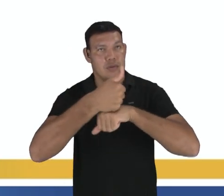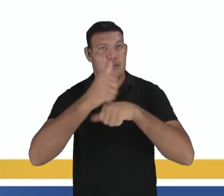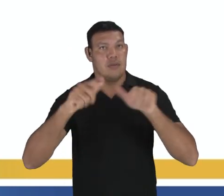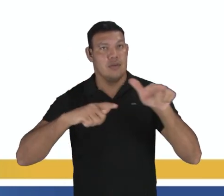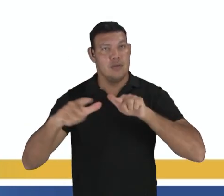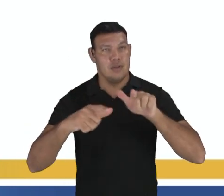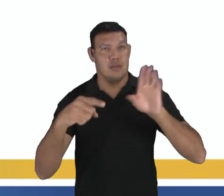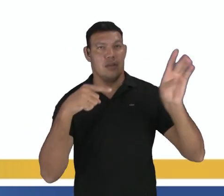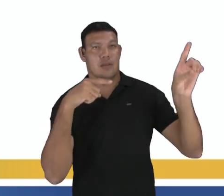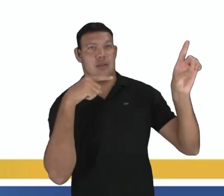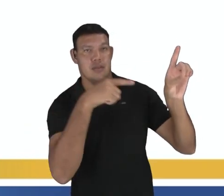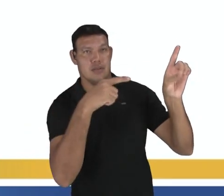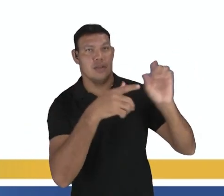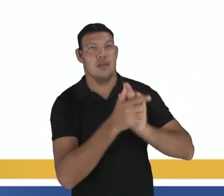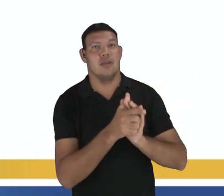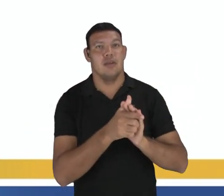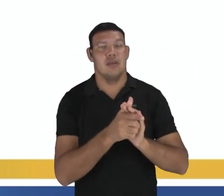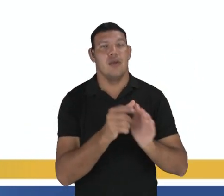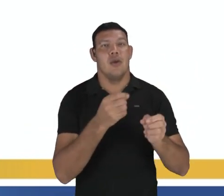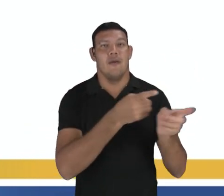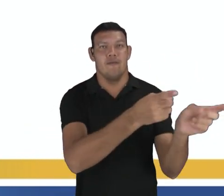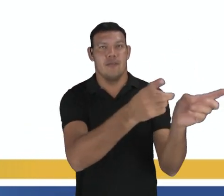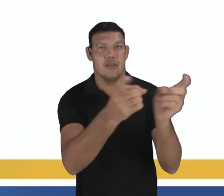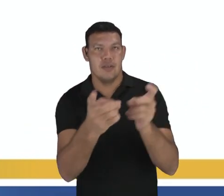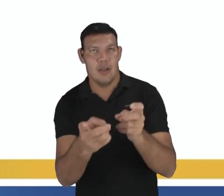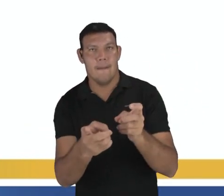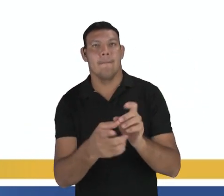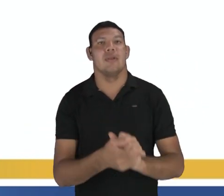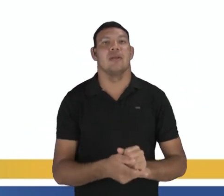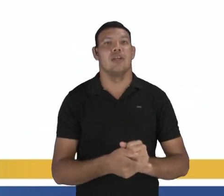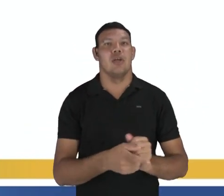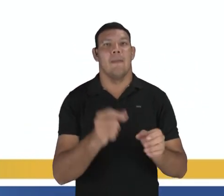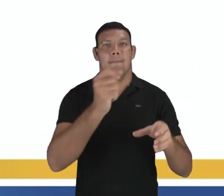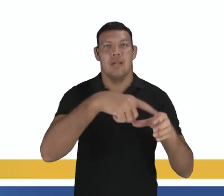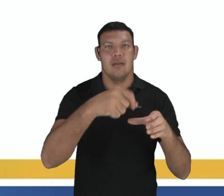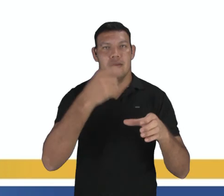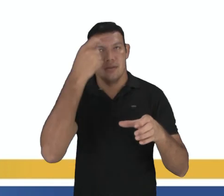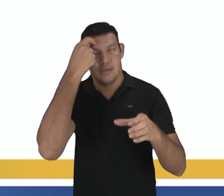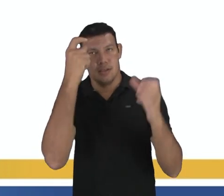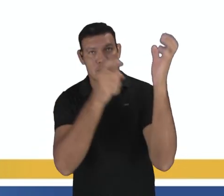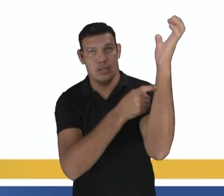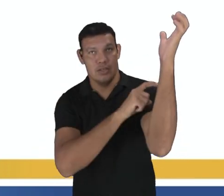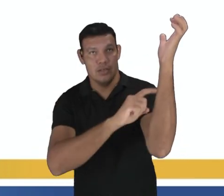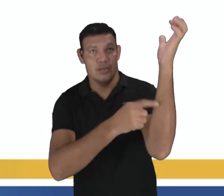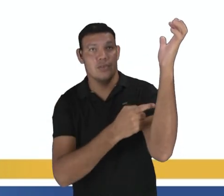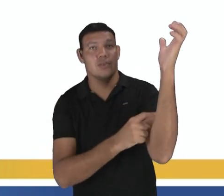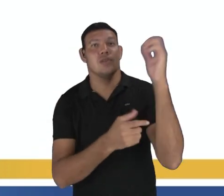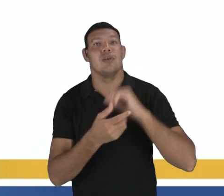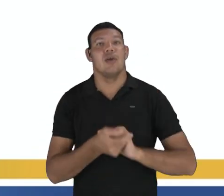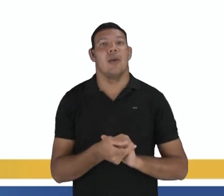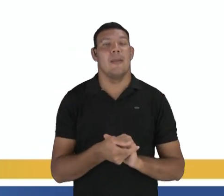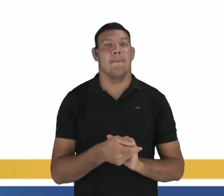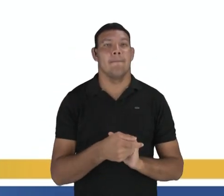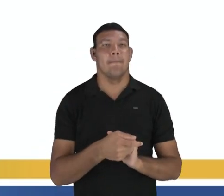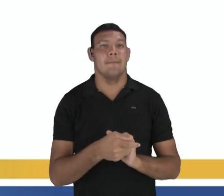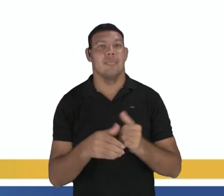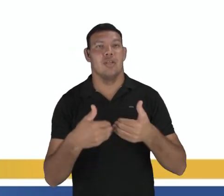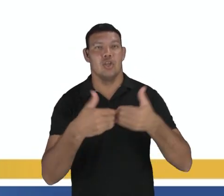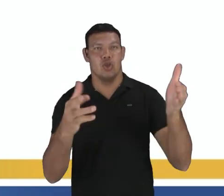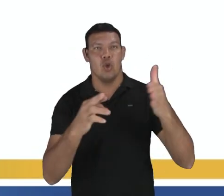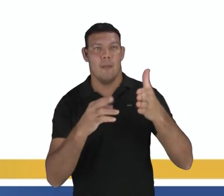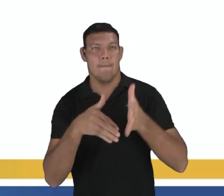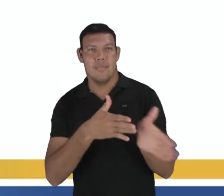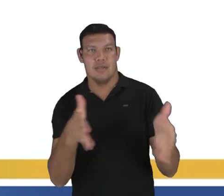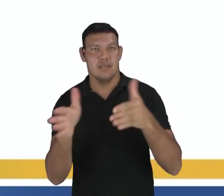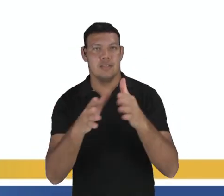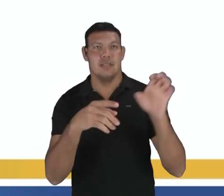seringueira, abertura de rodovias e seringais de cultivo. Então, temos aí, pessoal, como alternativa correta, a letra C, né?